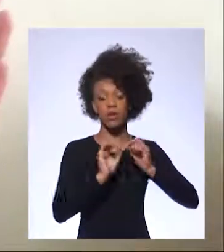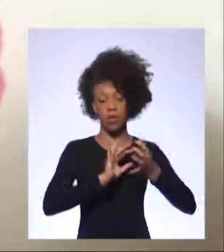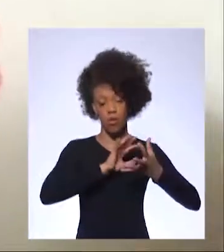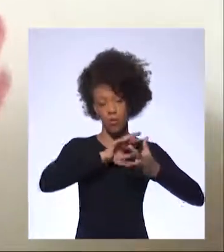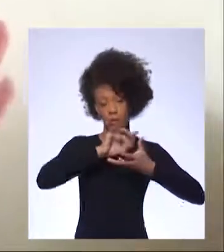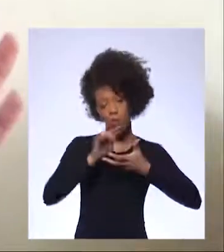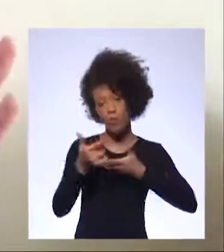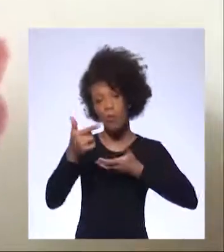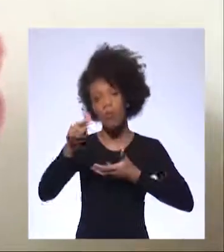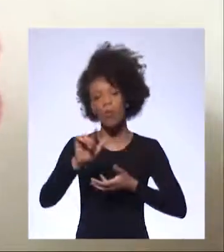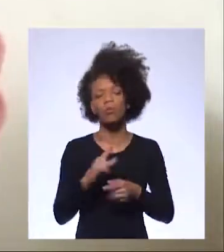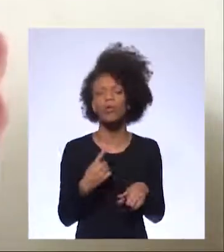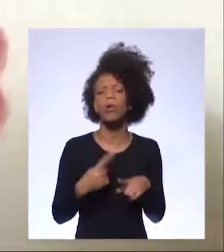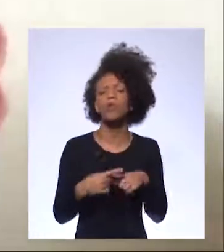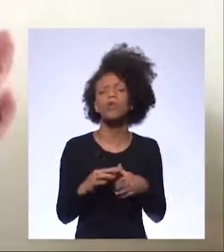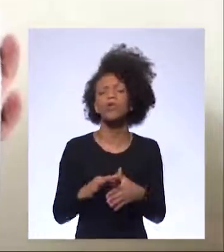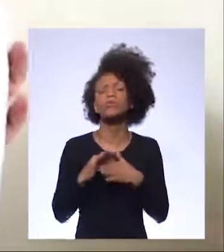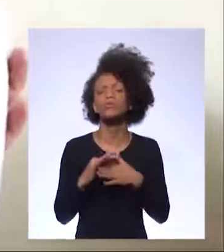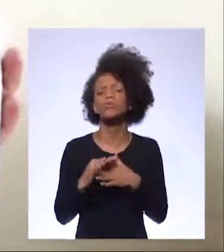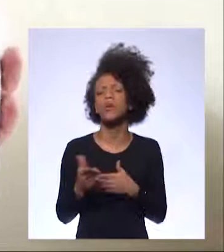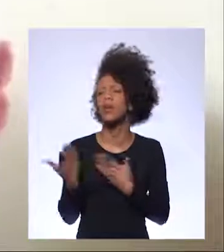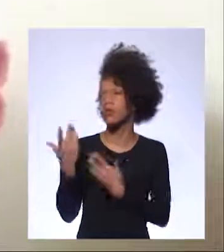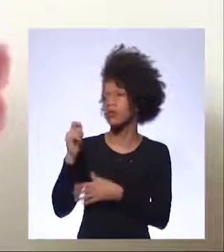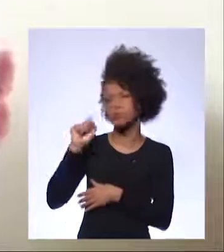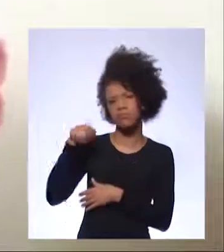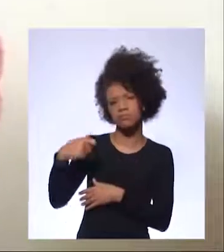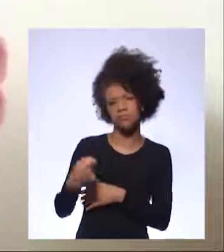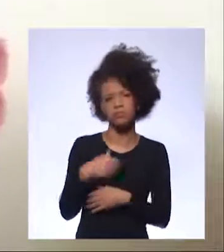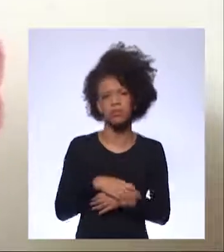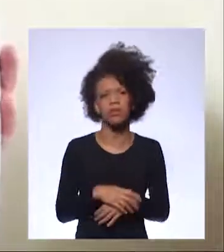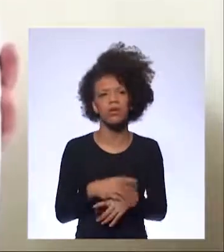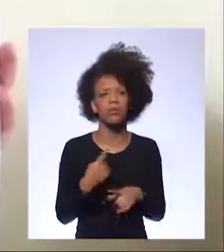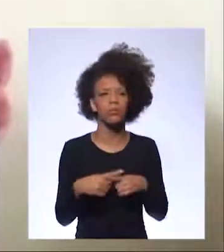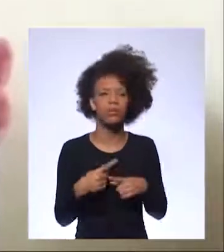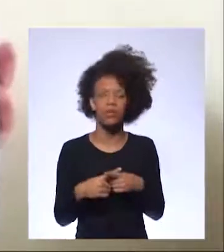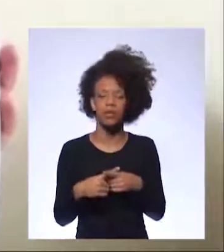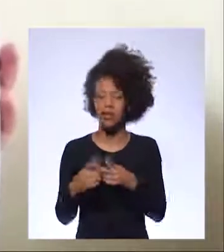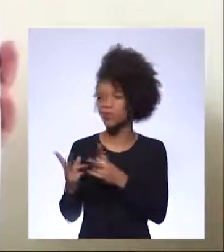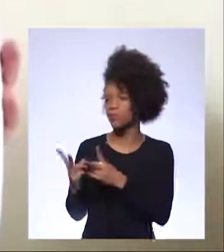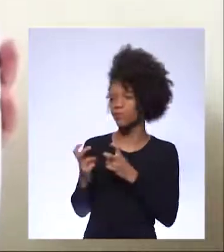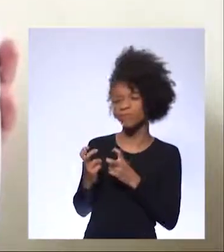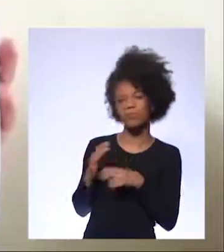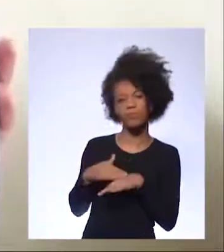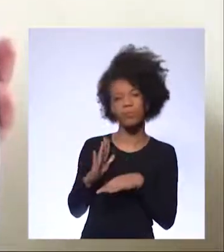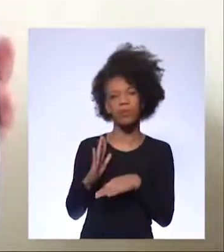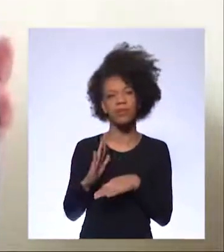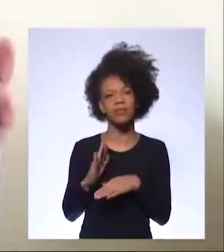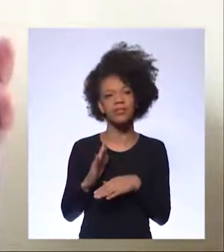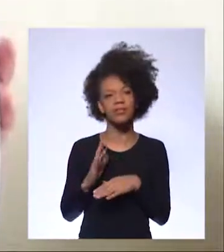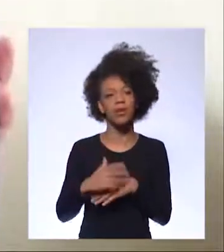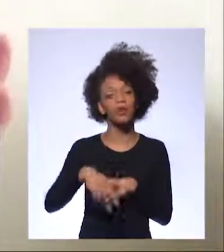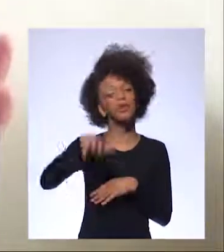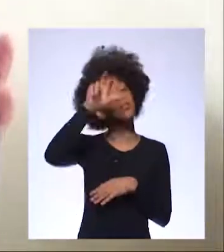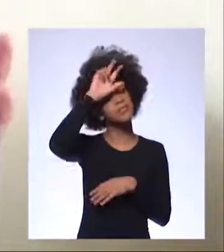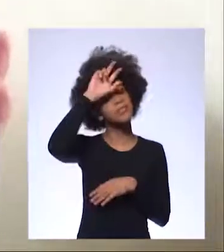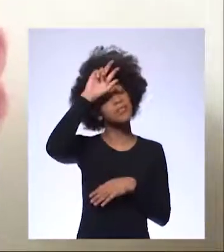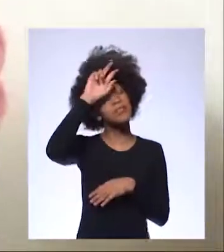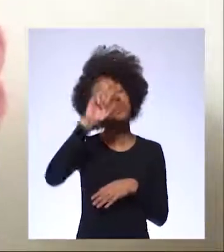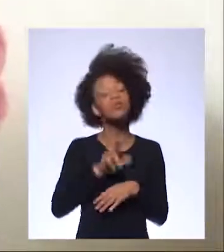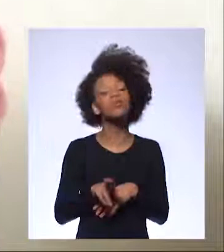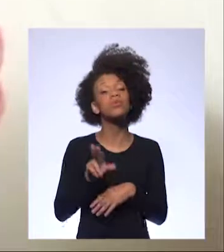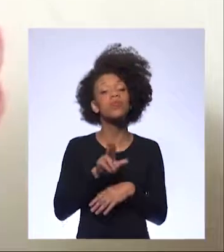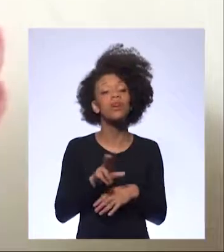submundo por que que eu escolhi este símbolo porque eu me identifiquei mais os egípcios